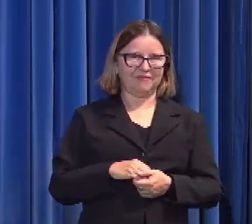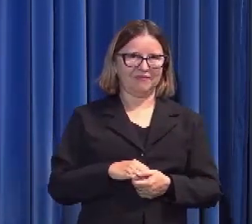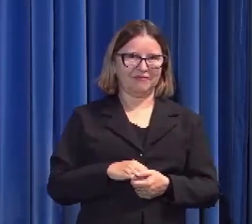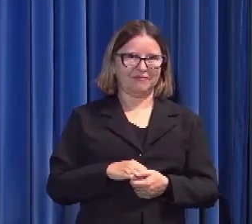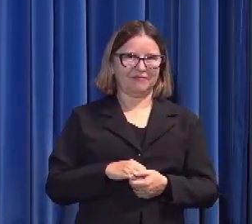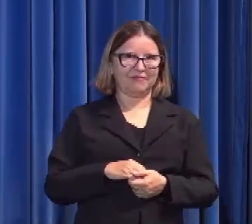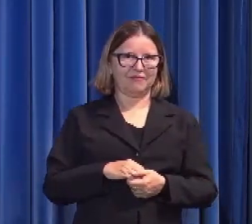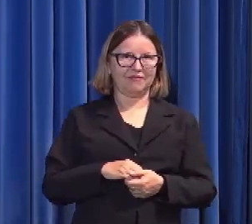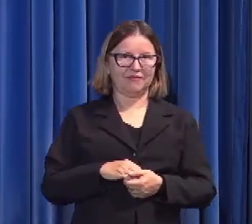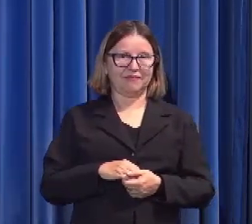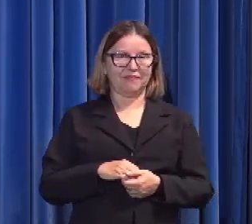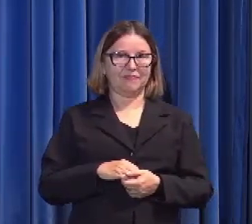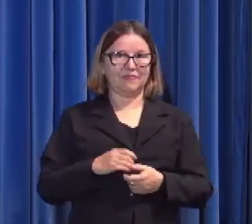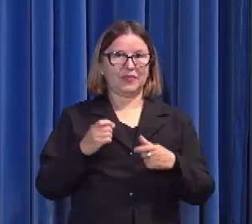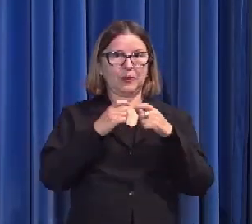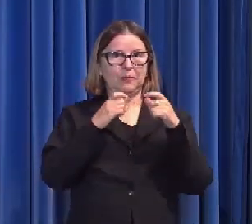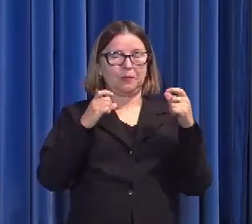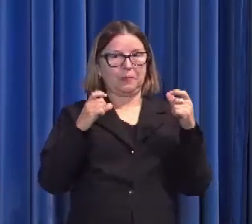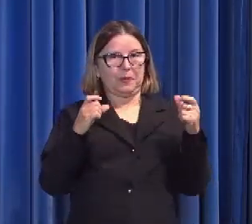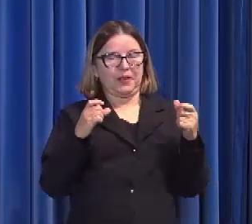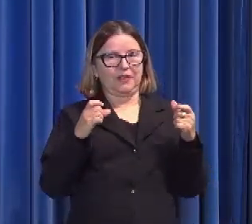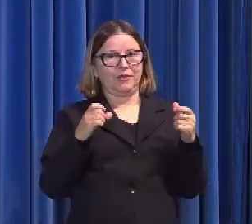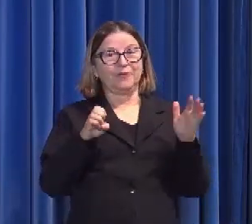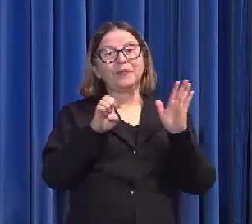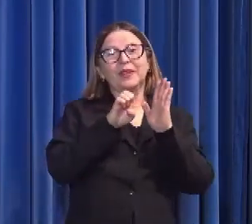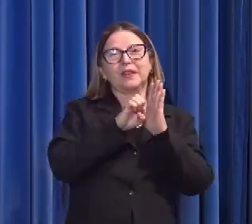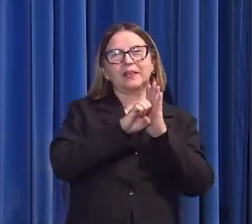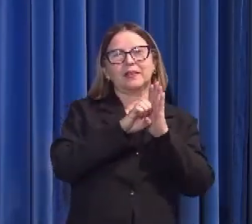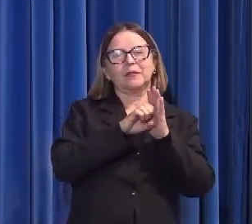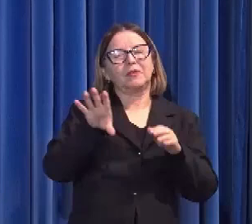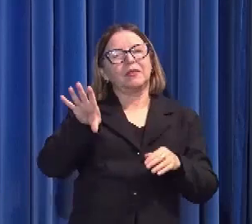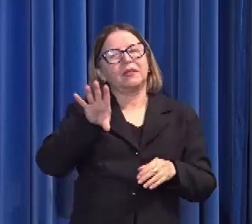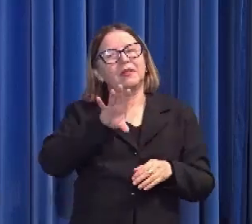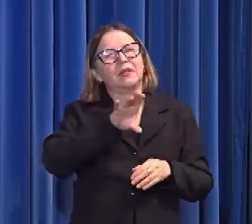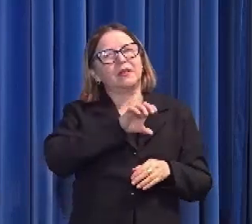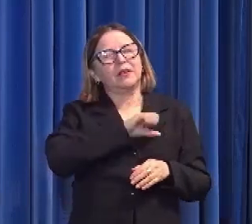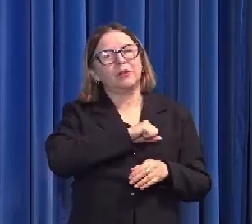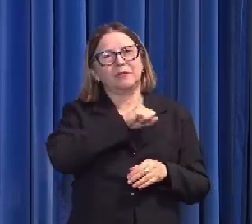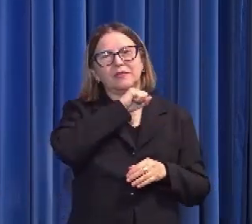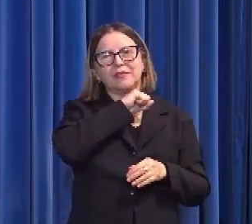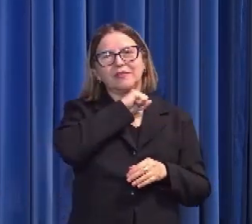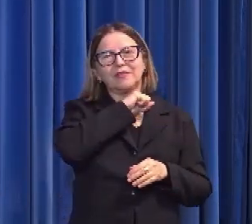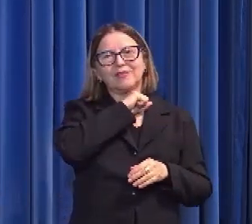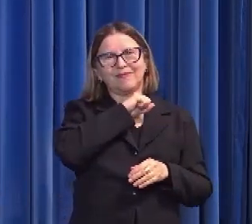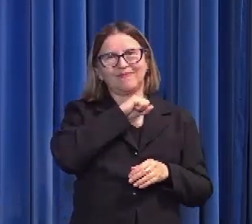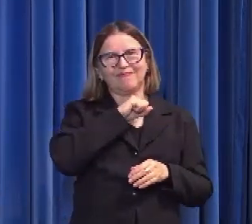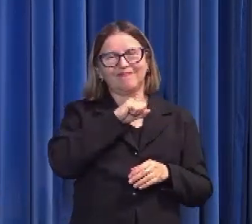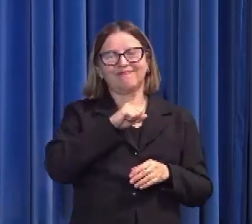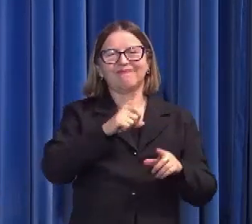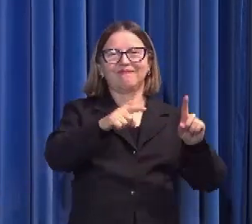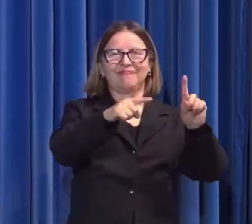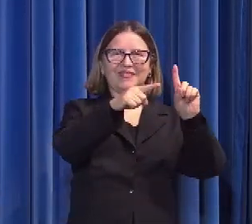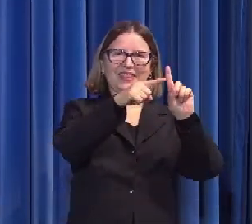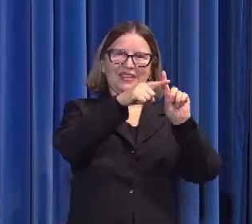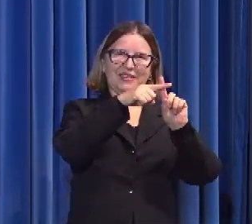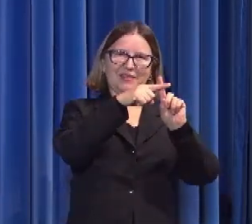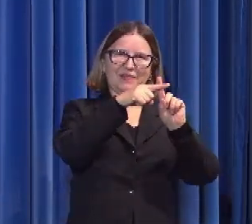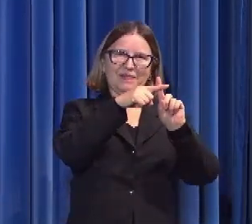é o maior exemplo de amor sacrificial e nós podemos olhar para Cruz